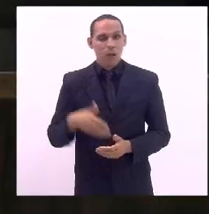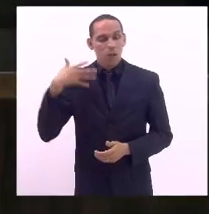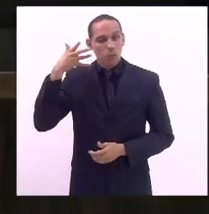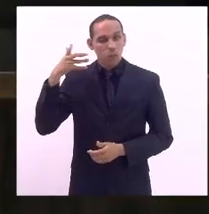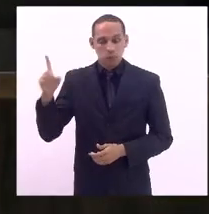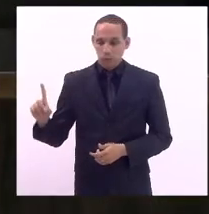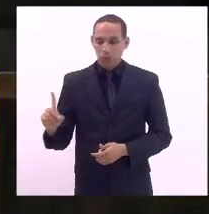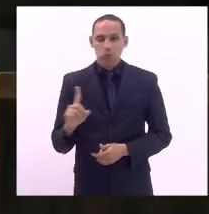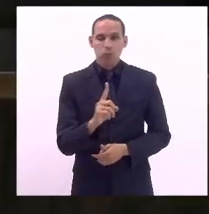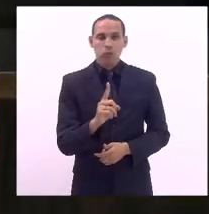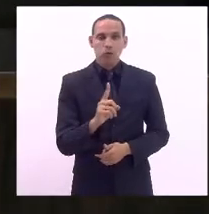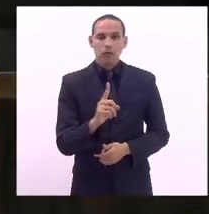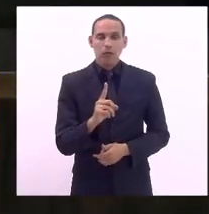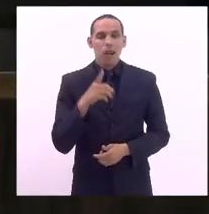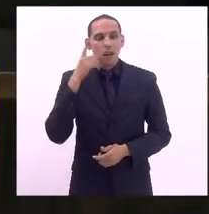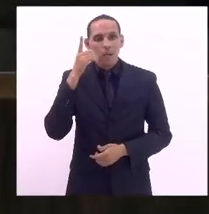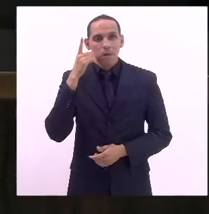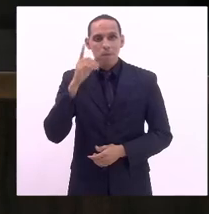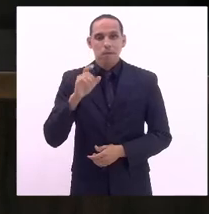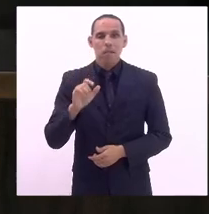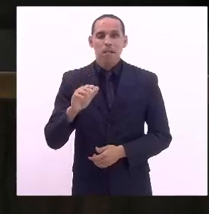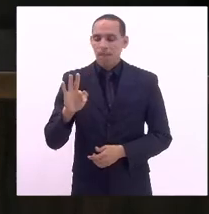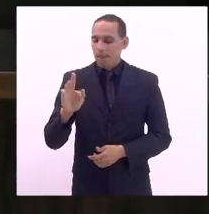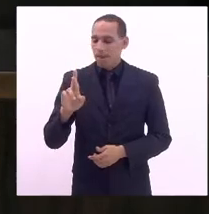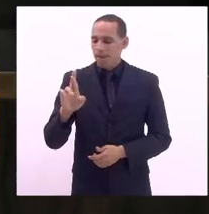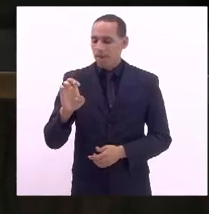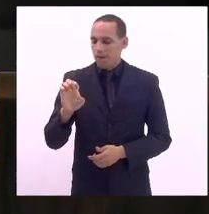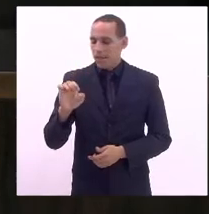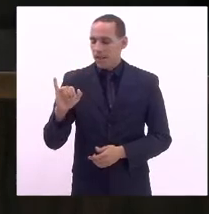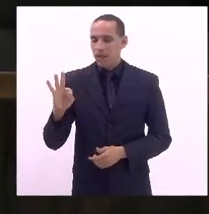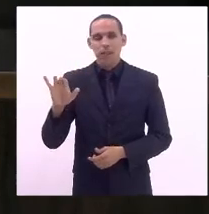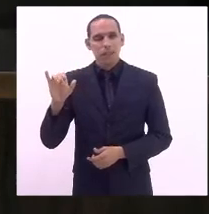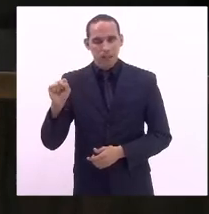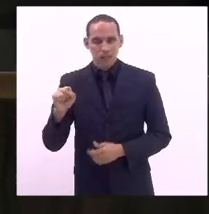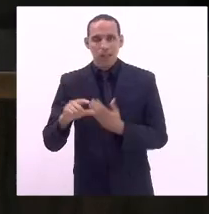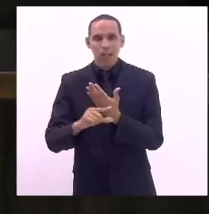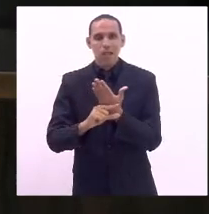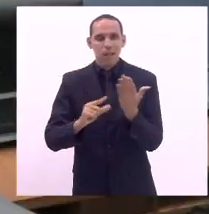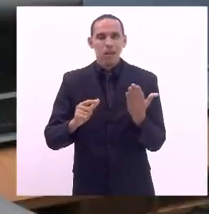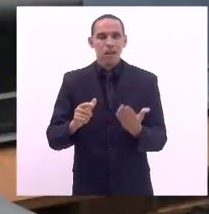Próximo orador escrito é o nobre deputado Alexandre Freitas, o autor da lei.